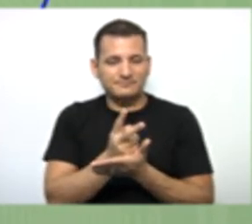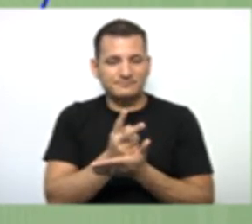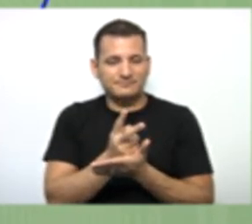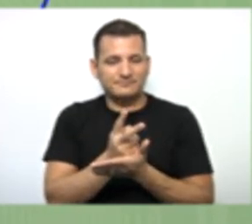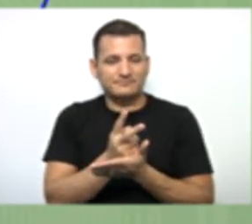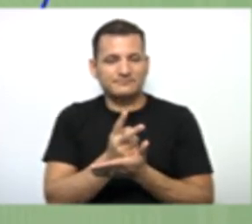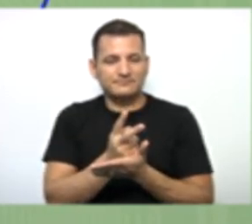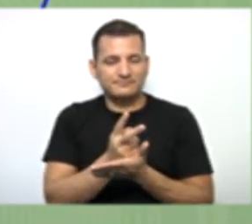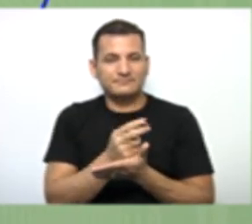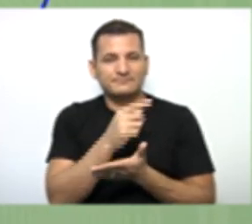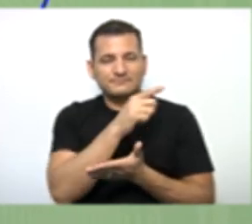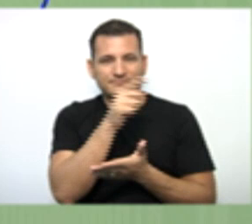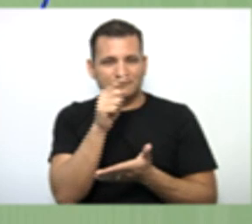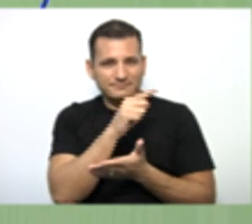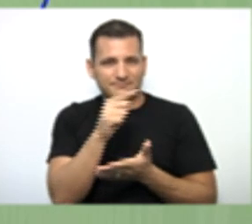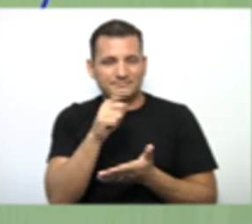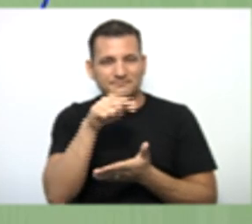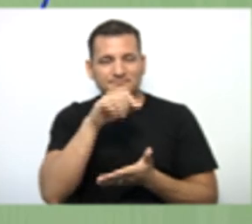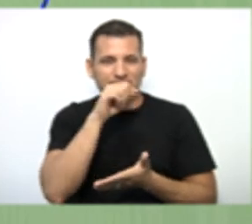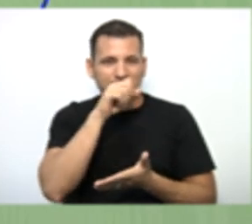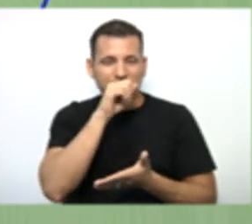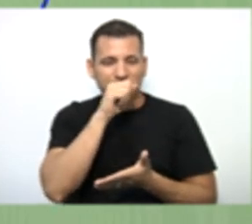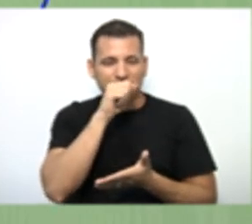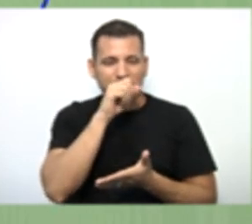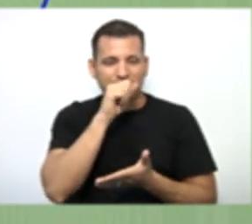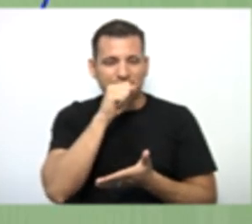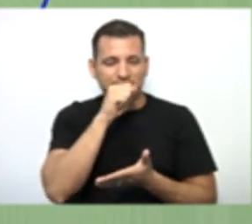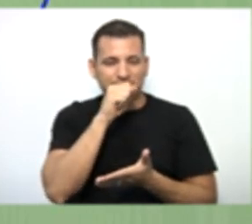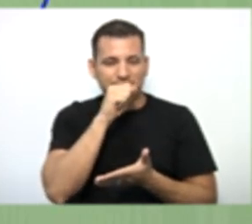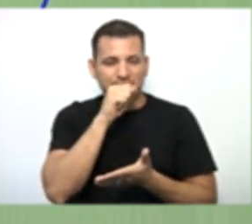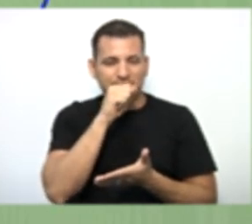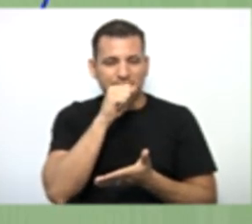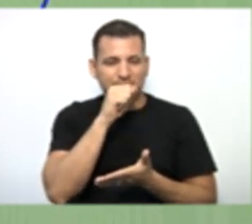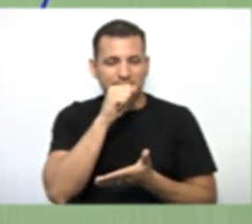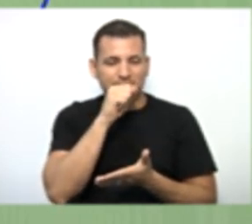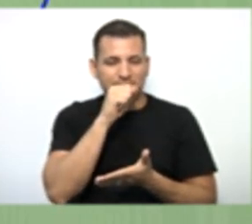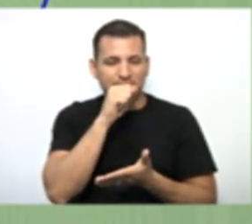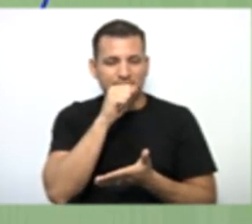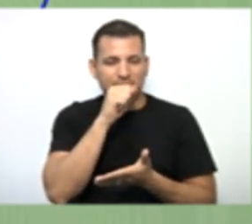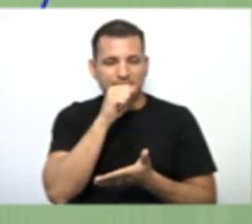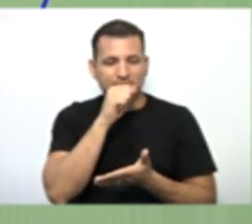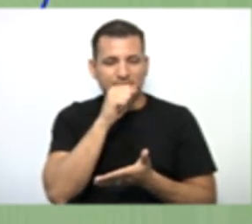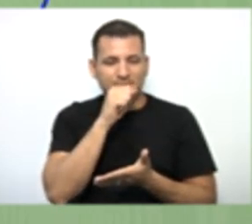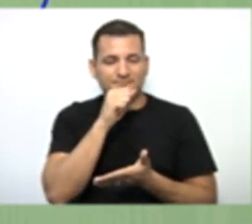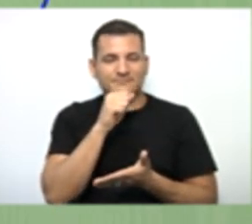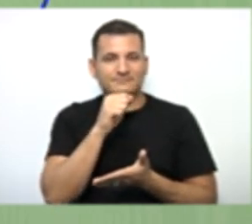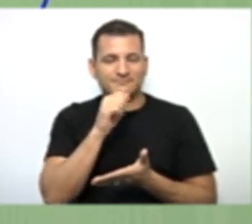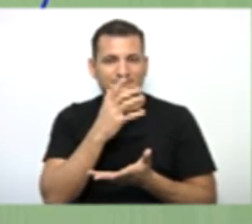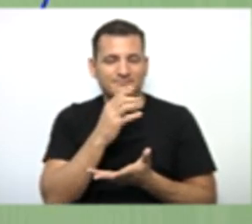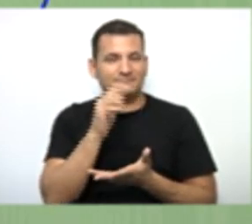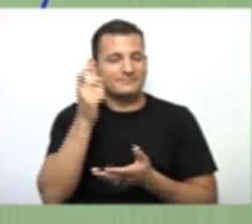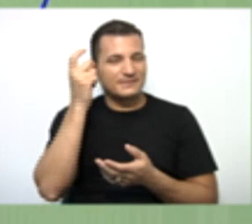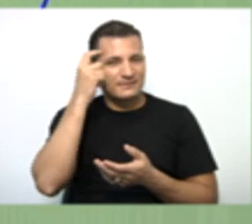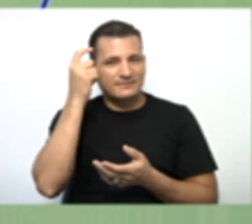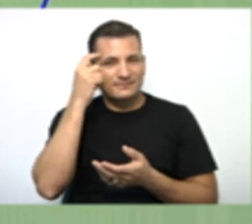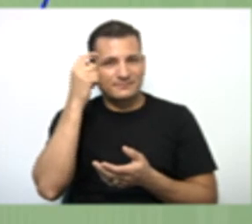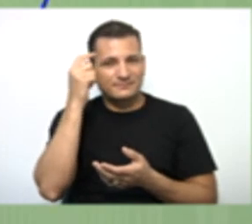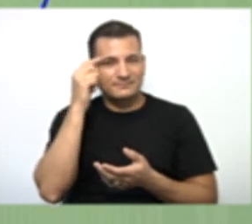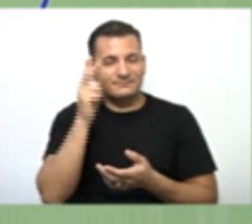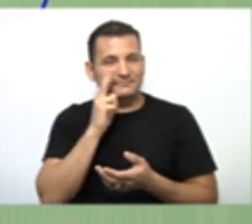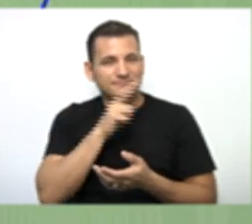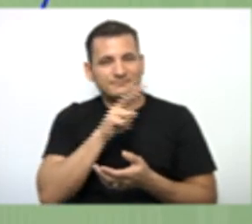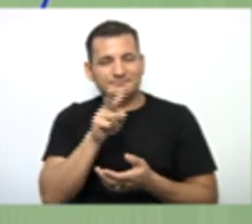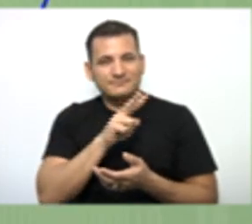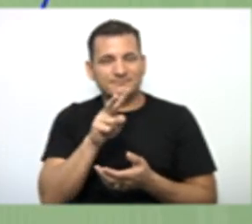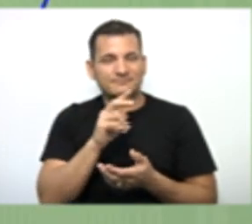peguei essas pedrinhas, peguei essas lá, no caso são as laranjas, né? O legal é isso, a nossa cabeça, a gente olha essas